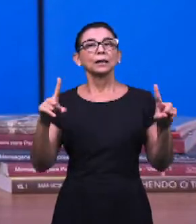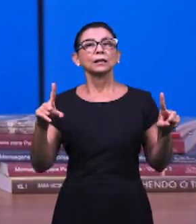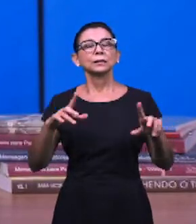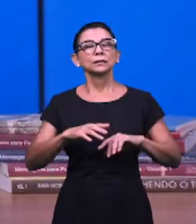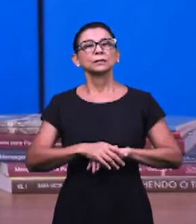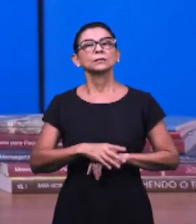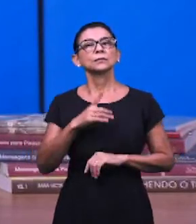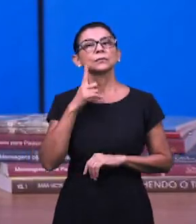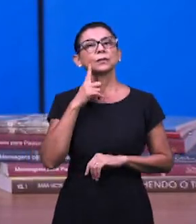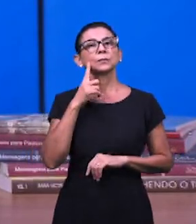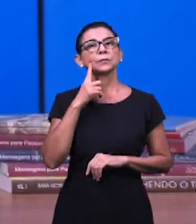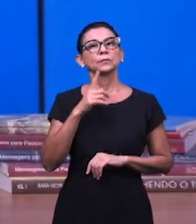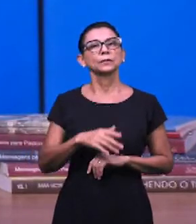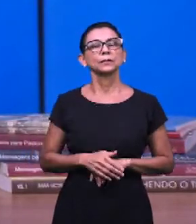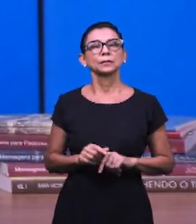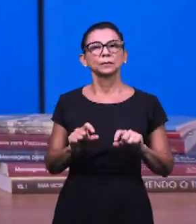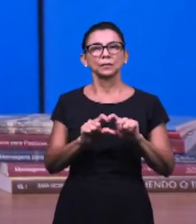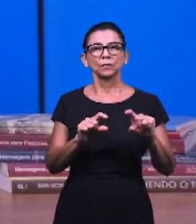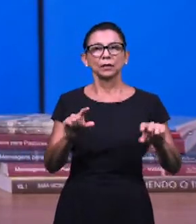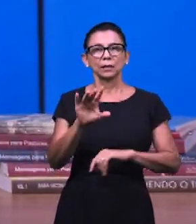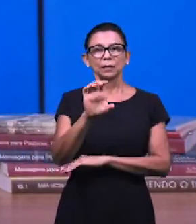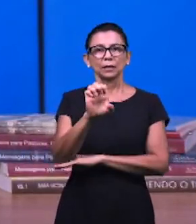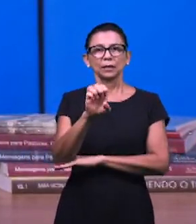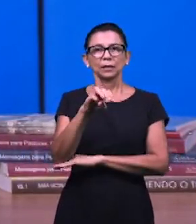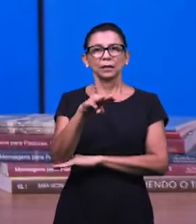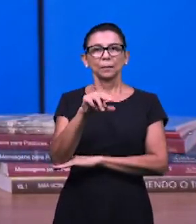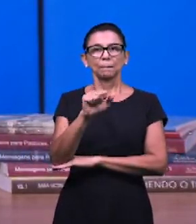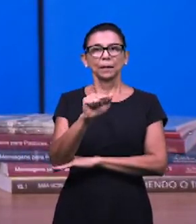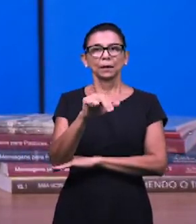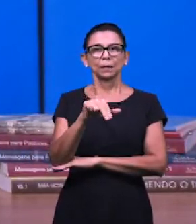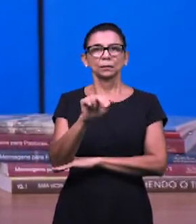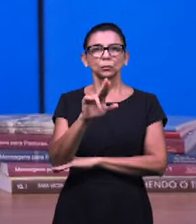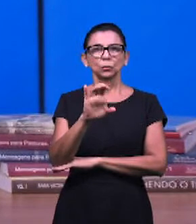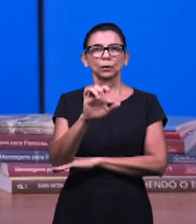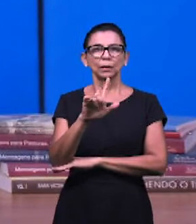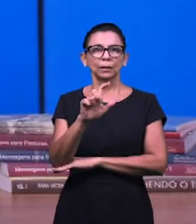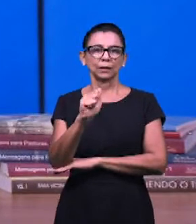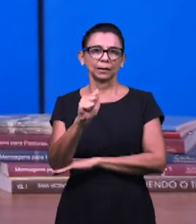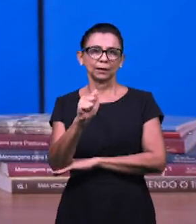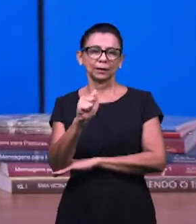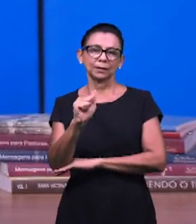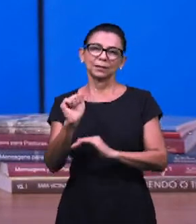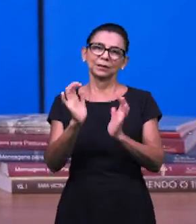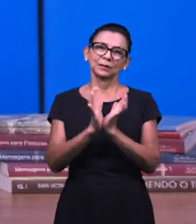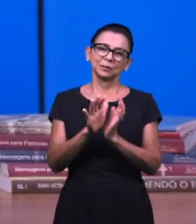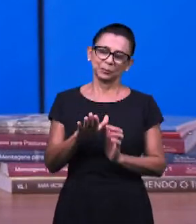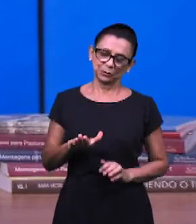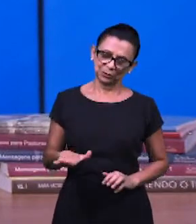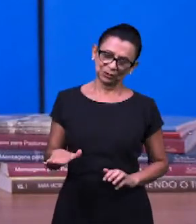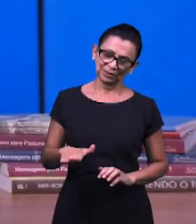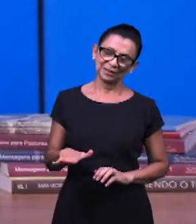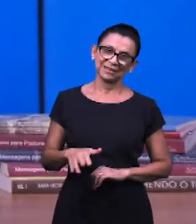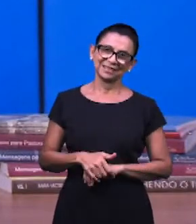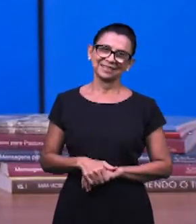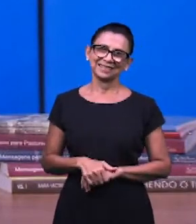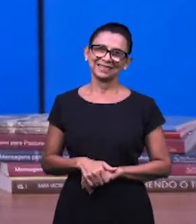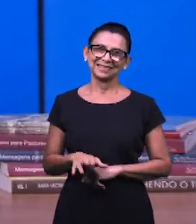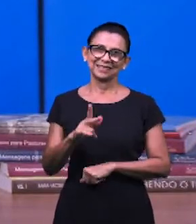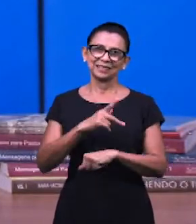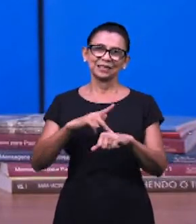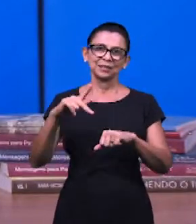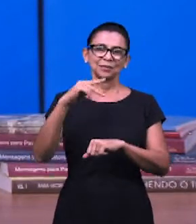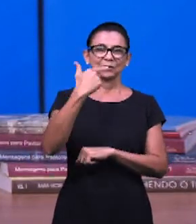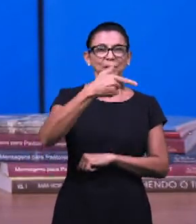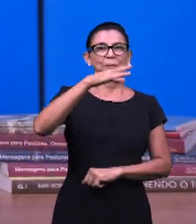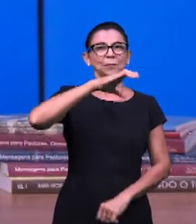respondida pela nossa irmã Emanuela. A Emanuela é uma criança, ela é da classe de crianças de uma das nossas igrejas em Portugal.